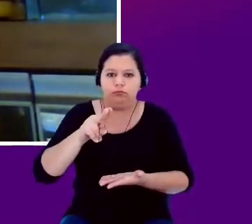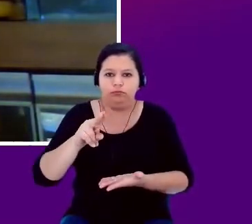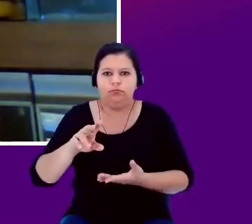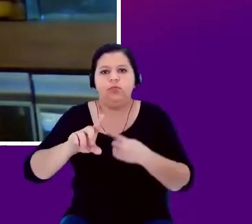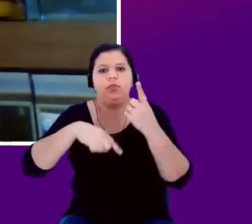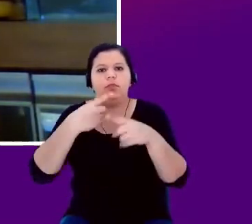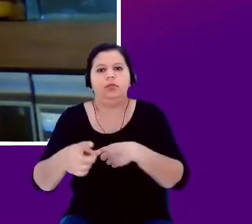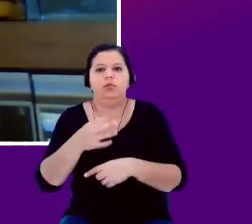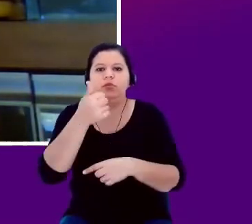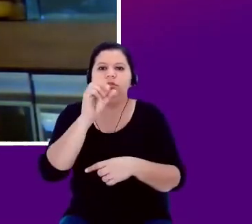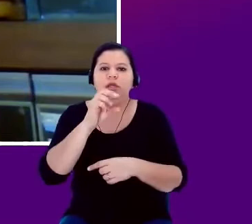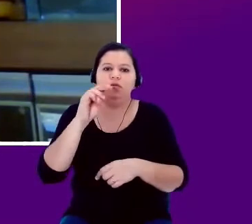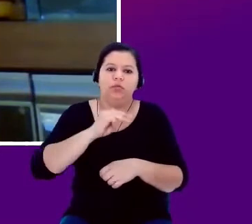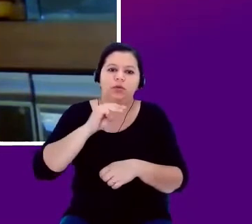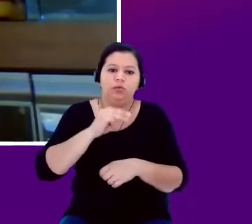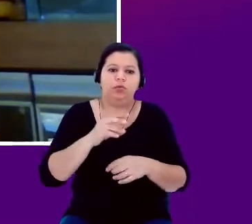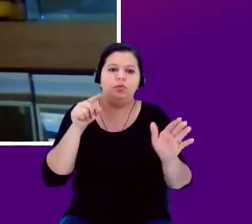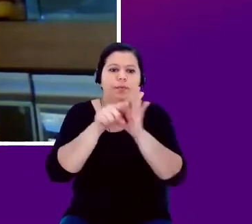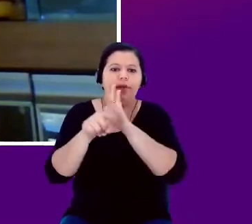perguntas.